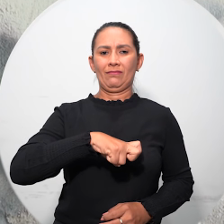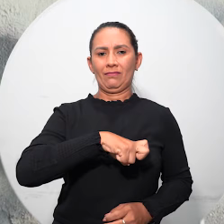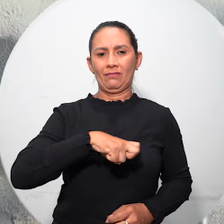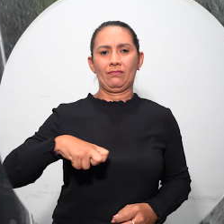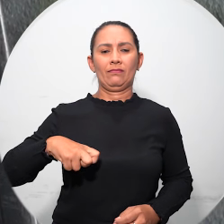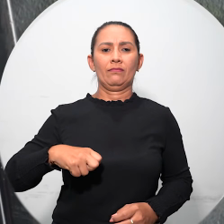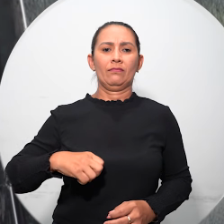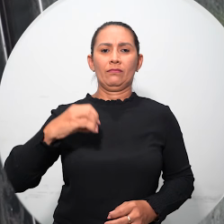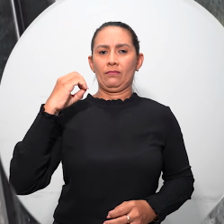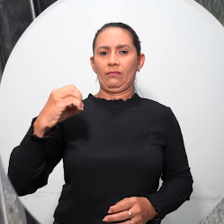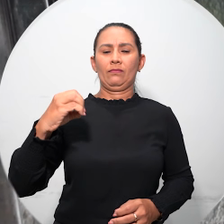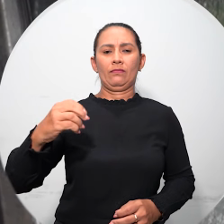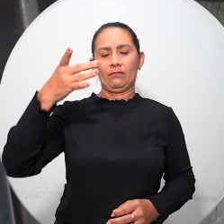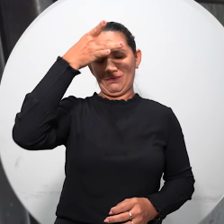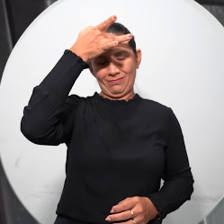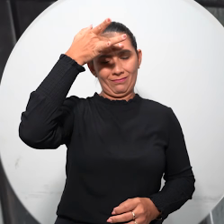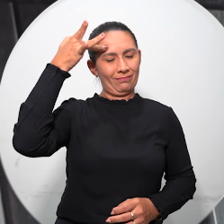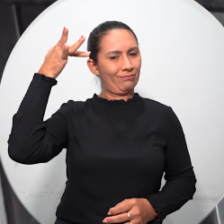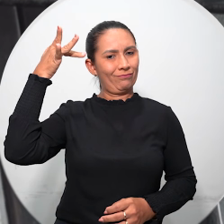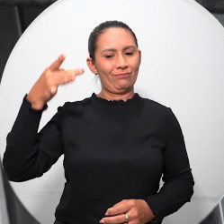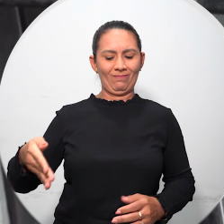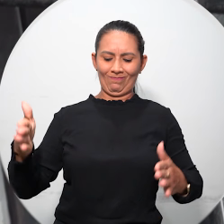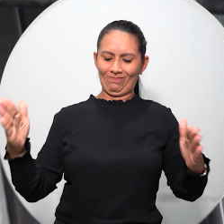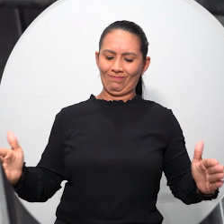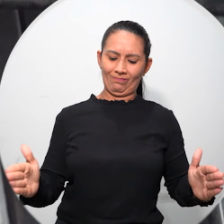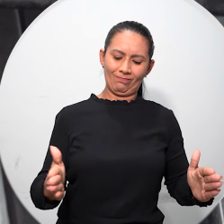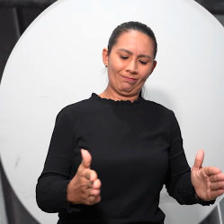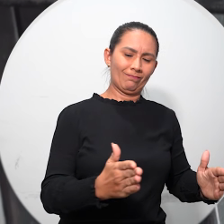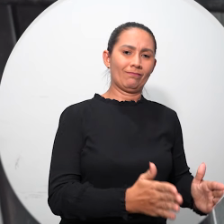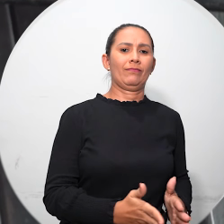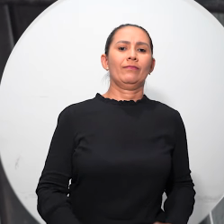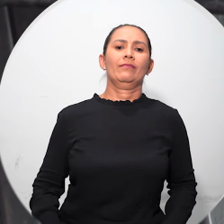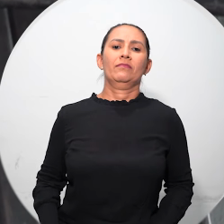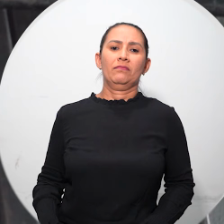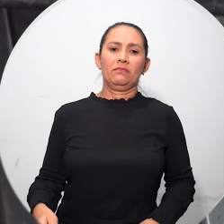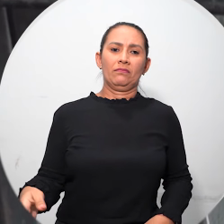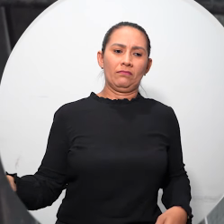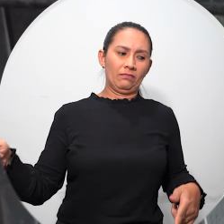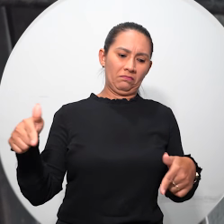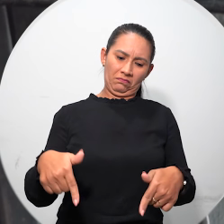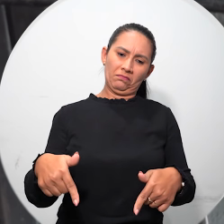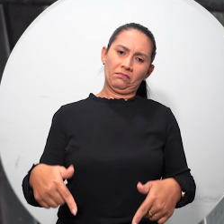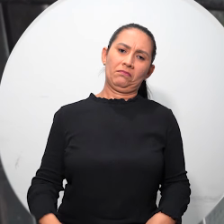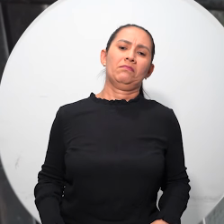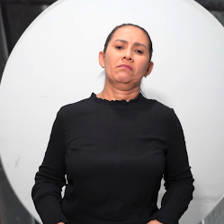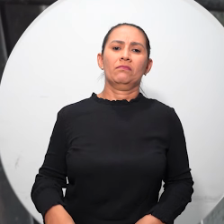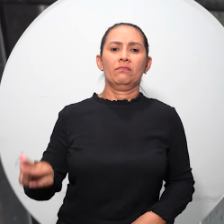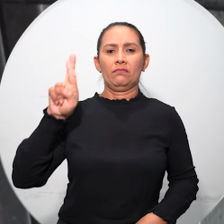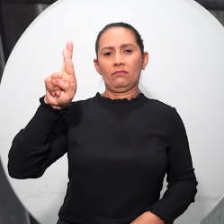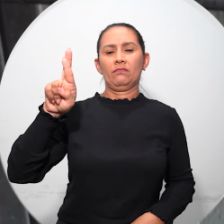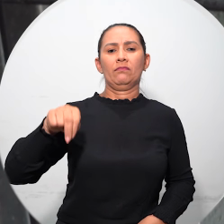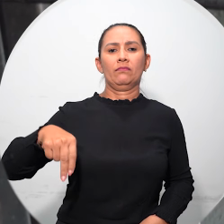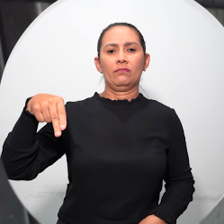tudo arrumadinho. Essa rural é uma história a contar. Todo o Brejo do Cruz sabe essa história, essa rural. Ela é uma 1968,